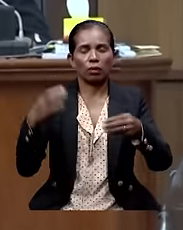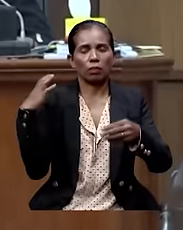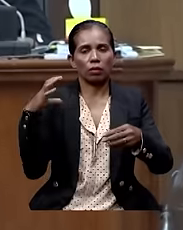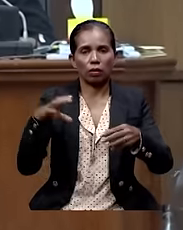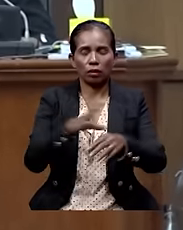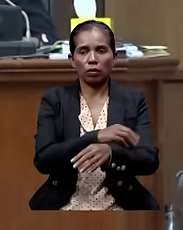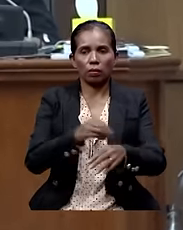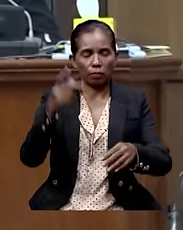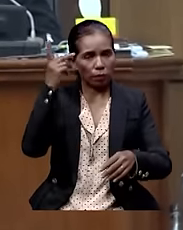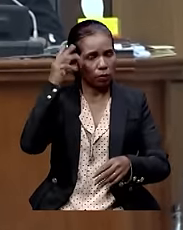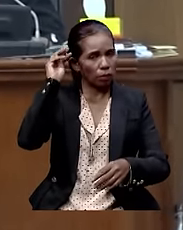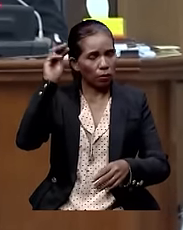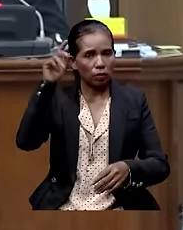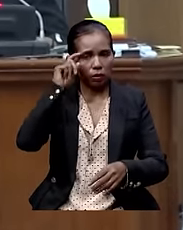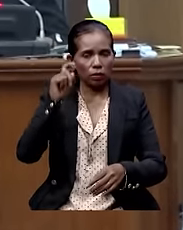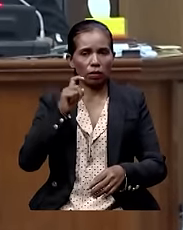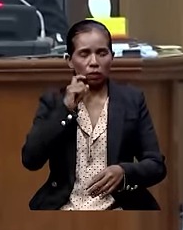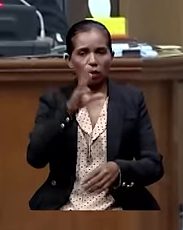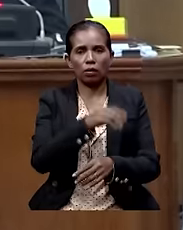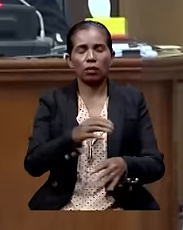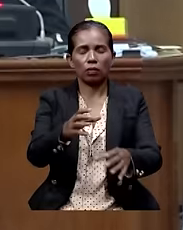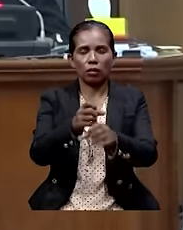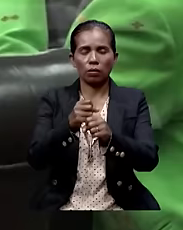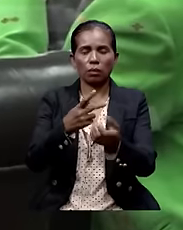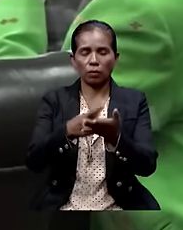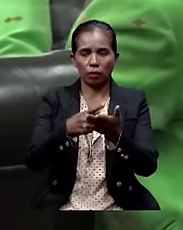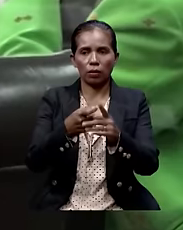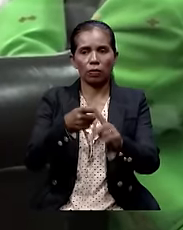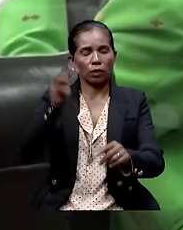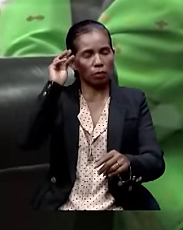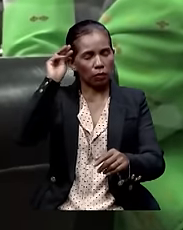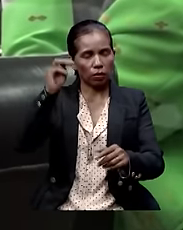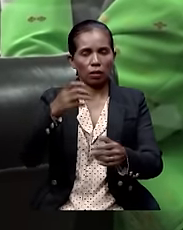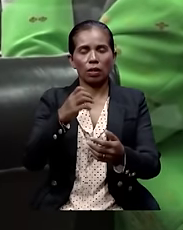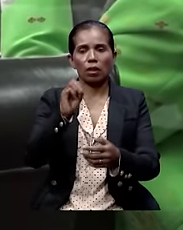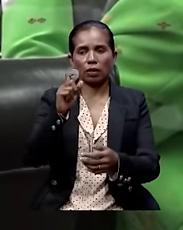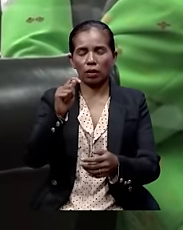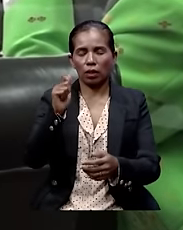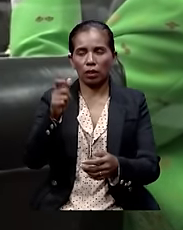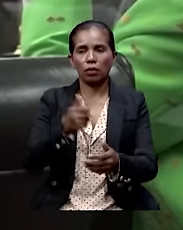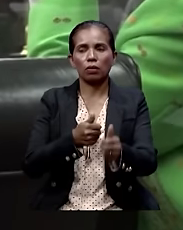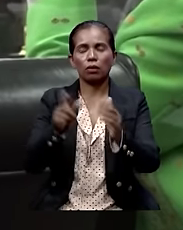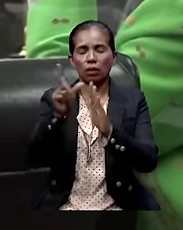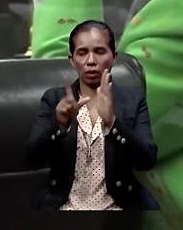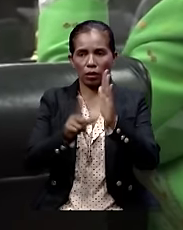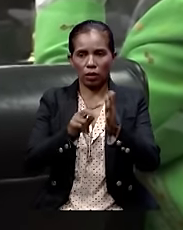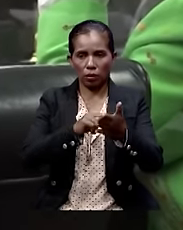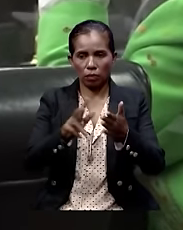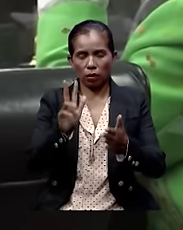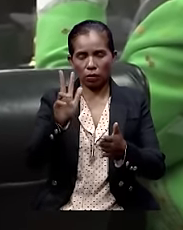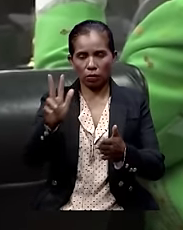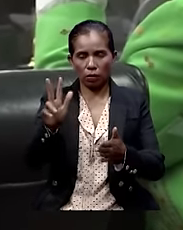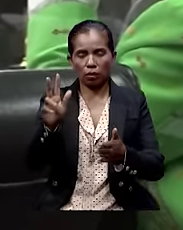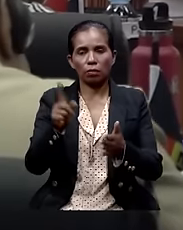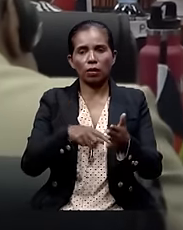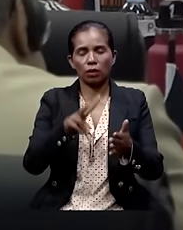Hira, primeiro-ministro Kaira Lassana Guzmão, simo proposta Russi, ministro da Administração Estatal, baseia ba decreto lei número Tolo, para Rejun